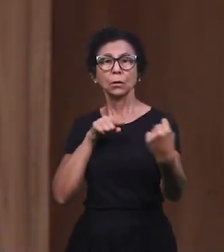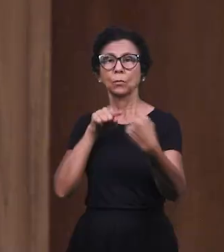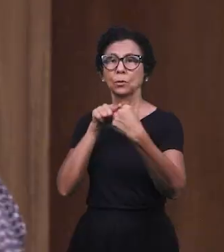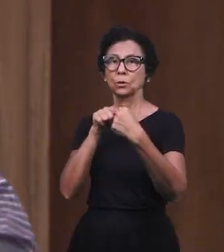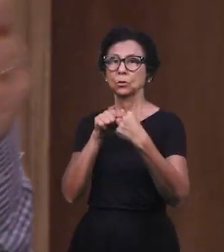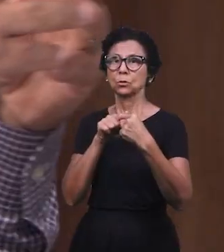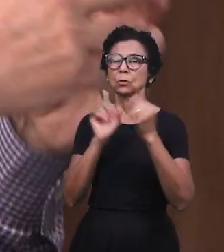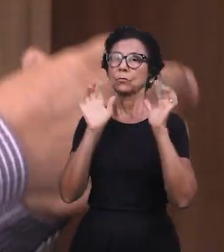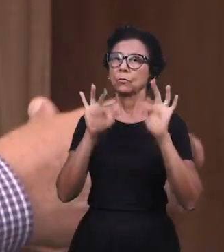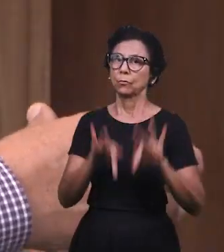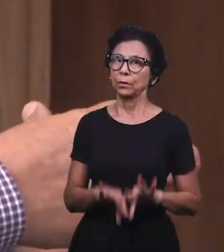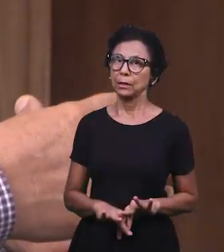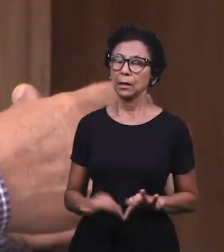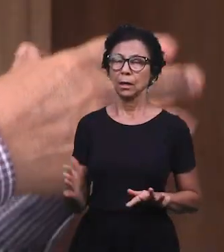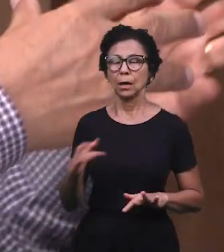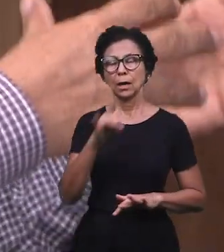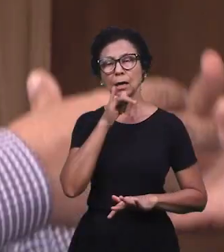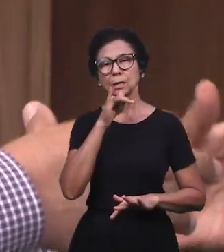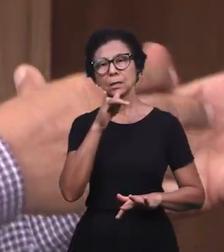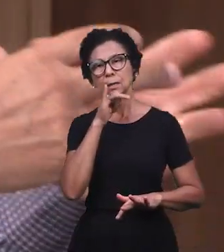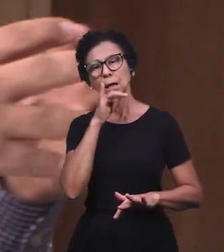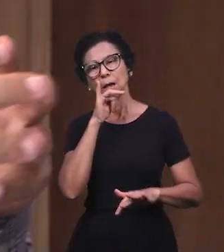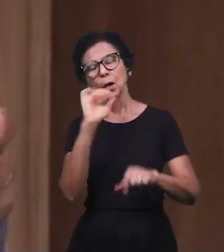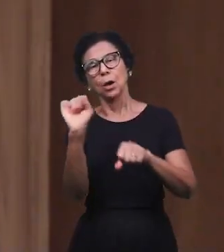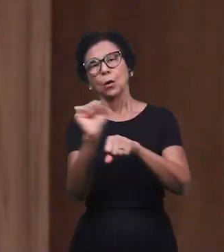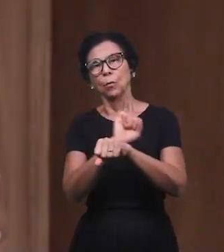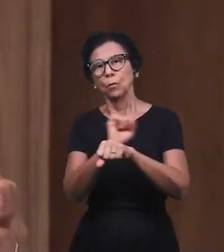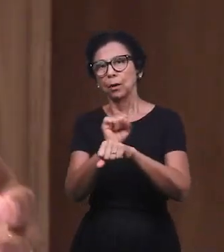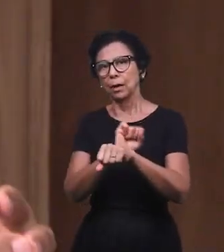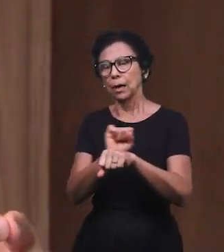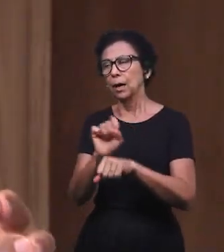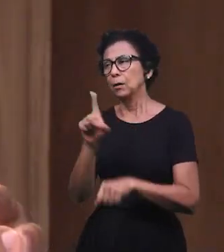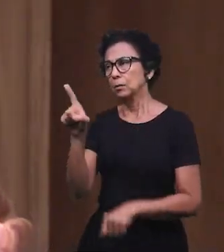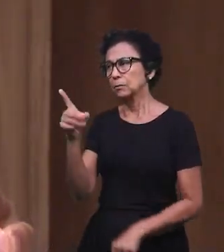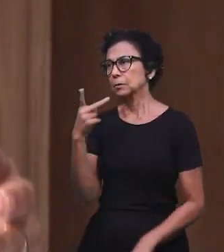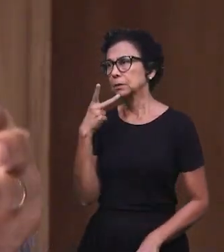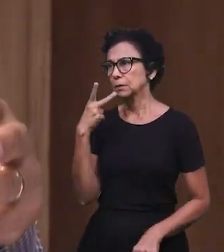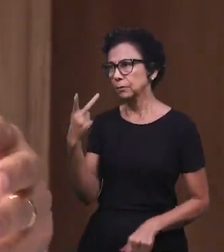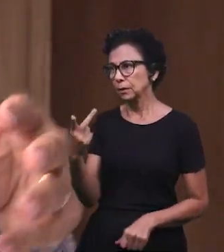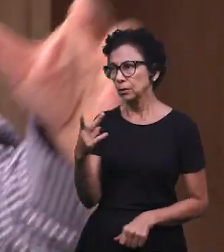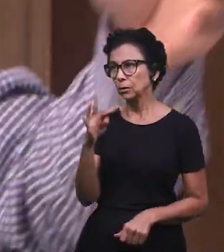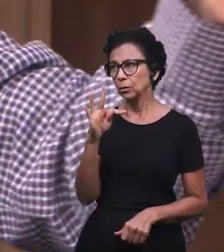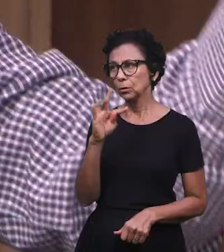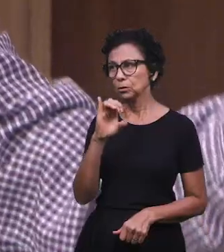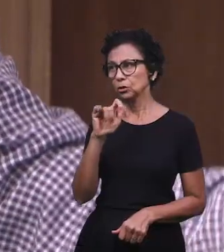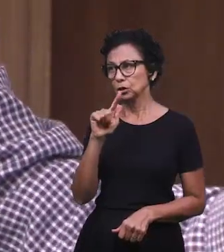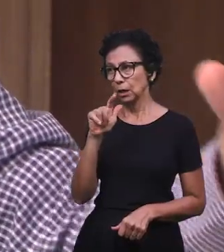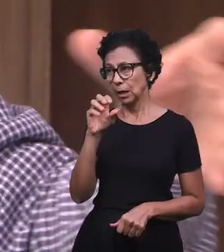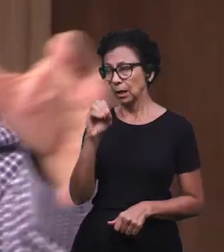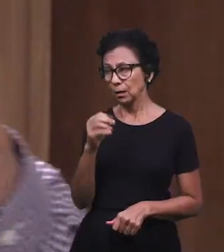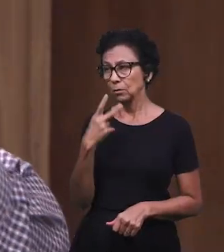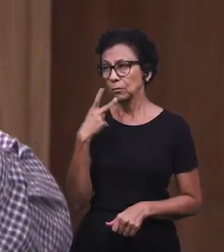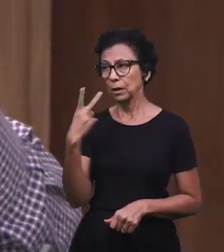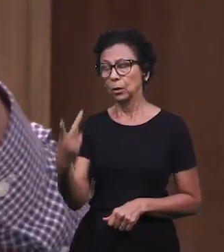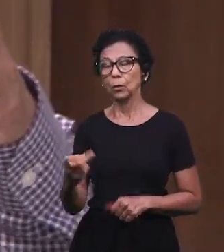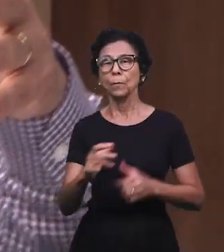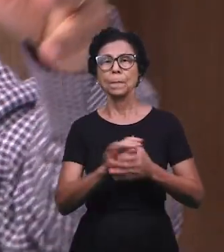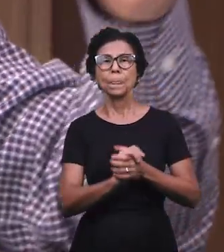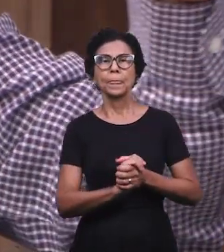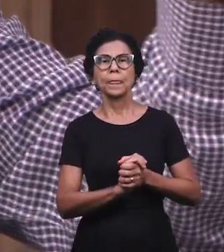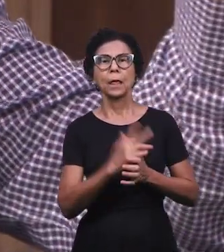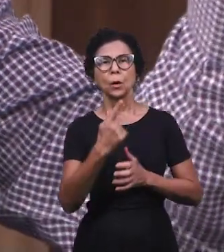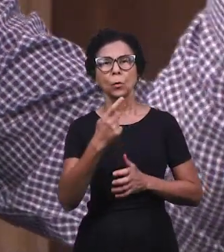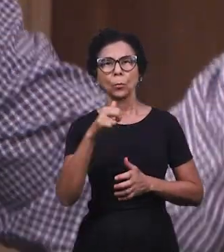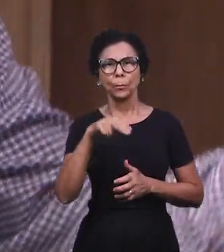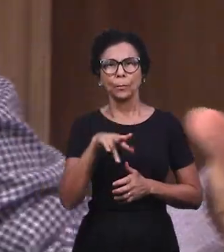final. É como um carro, que foi o exemplo aqui citado pelo Tiago, onde a roda,